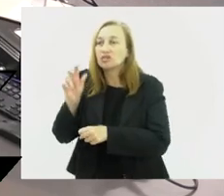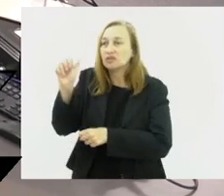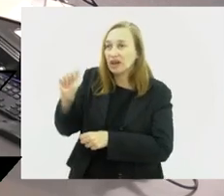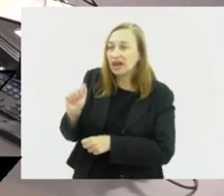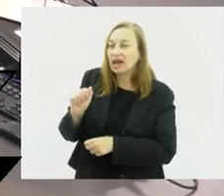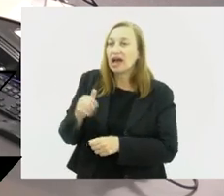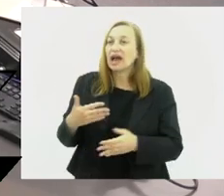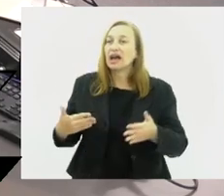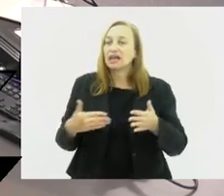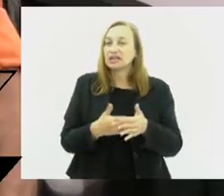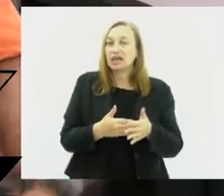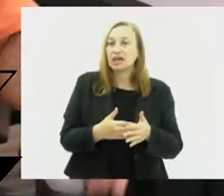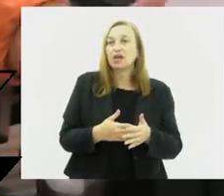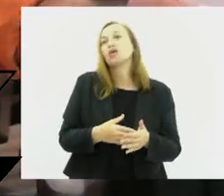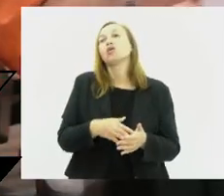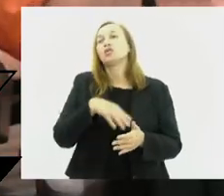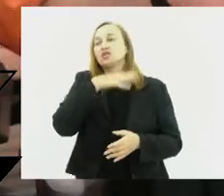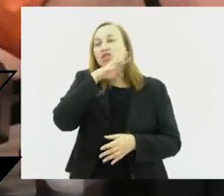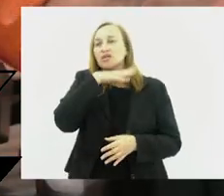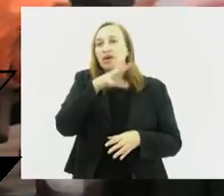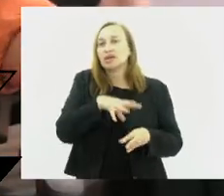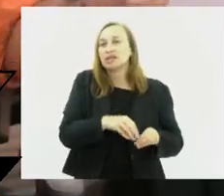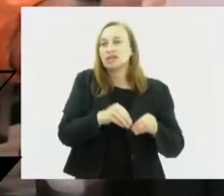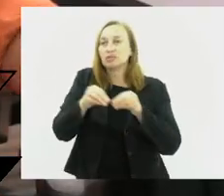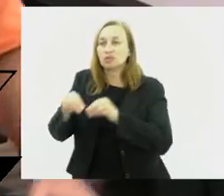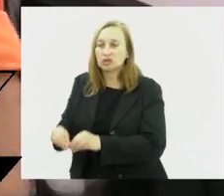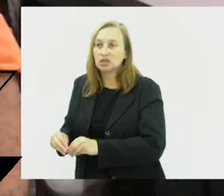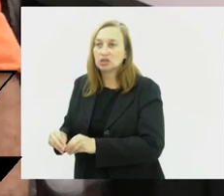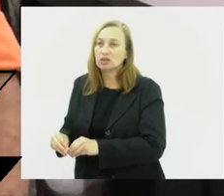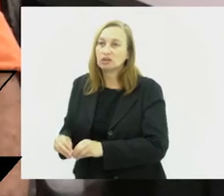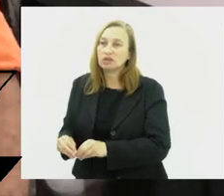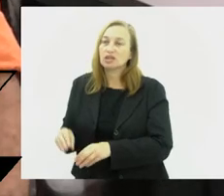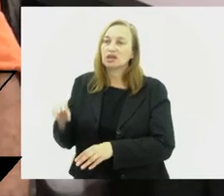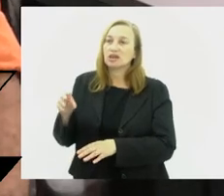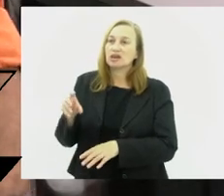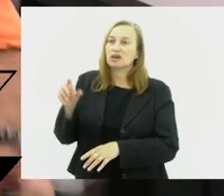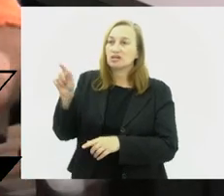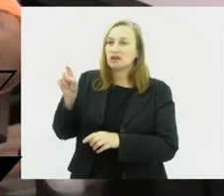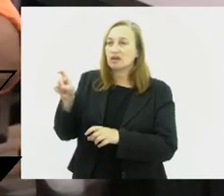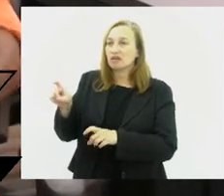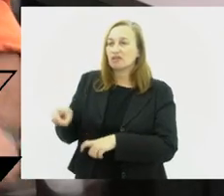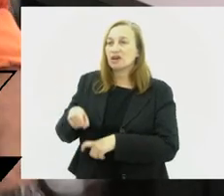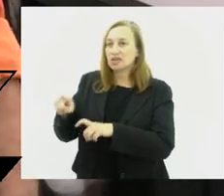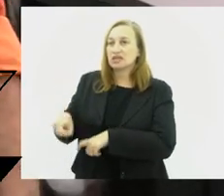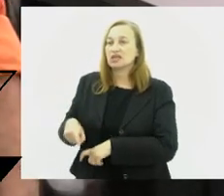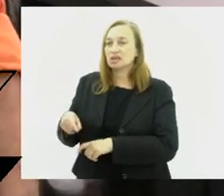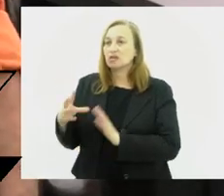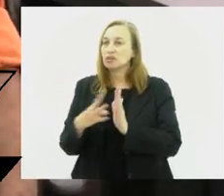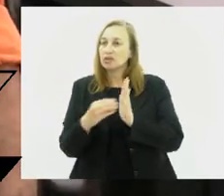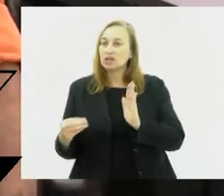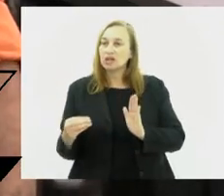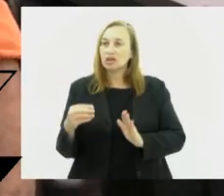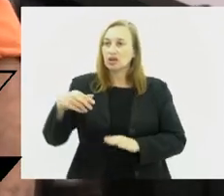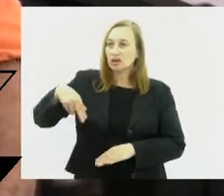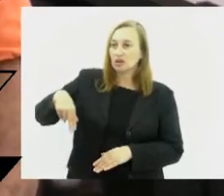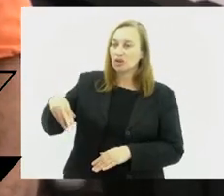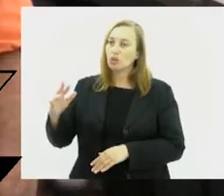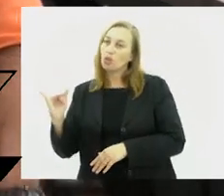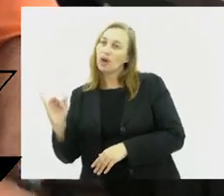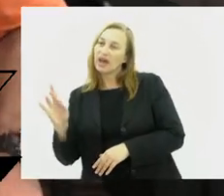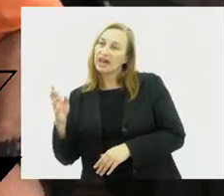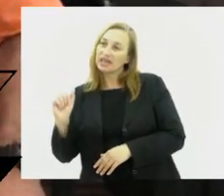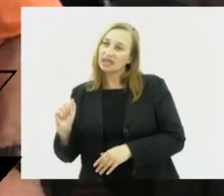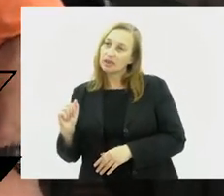animais serem realocados na Fazenda Modelo, no caso do município do Rio, na Fazenda Modelo, que fica em Guaratiba. E lembro ainda, deputado, a guarnição que faz